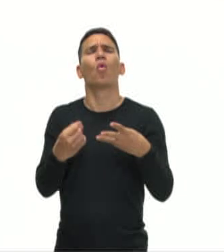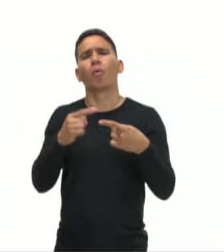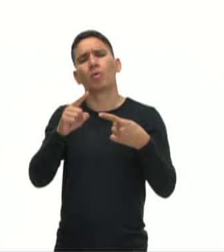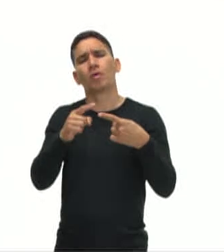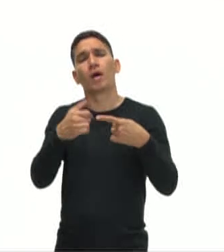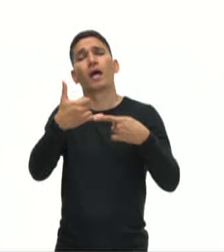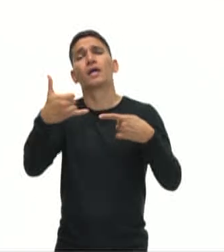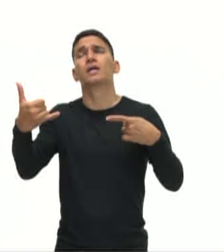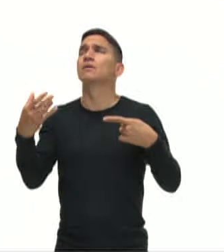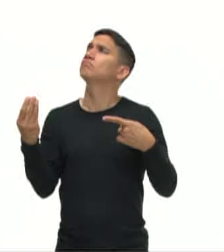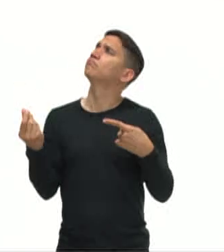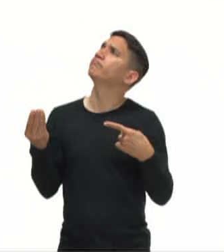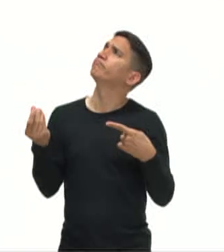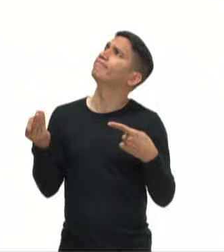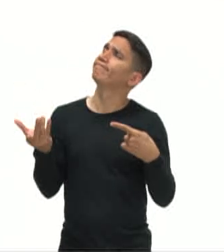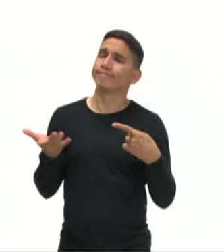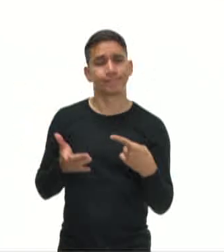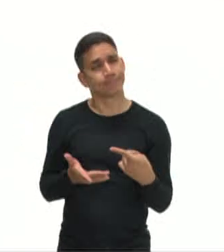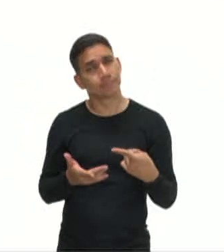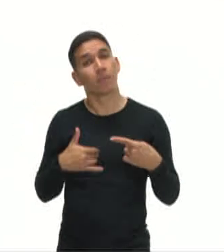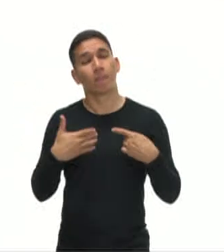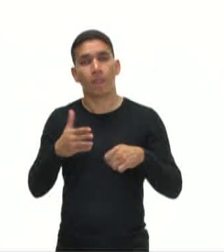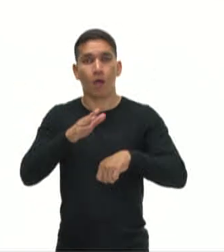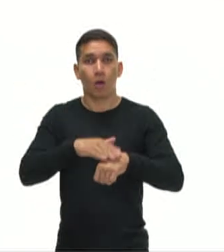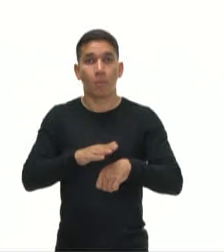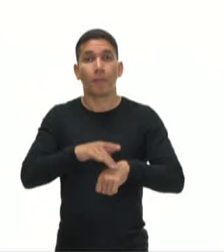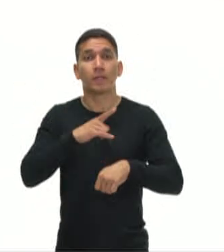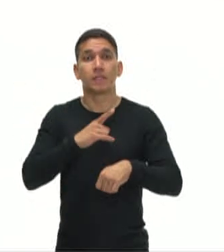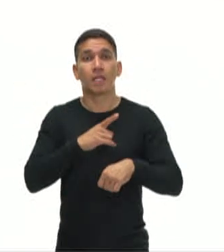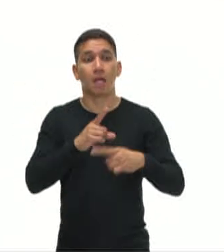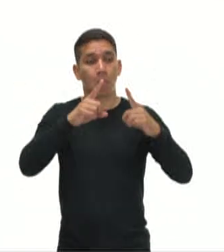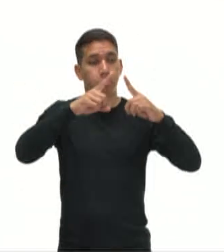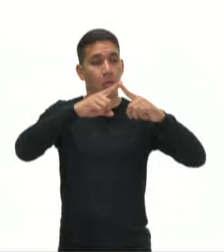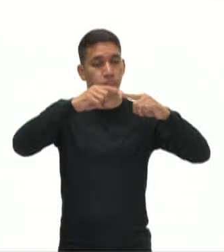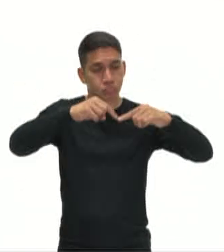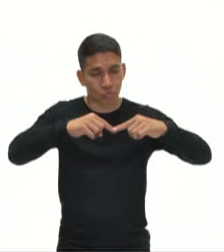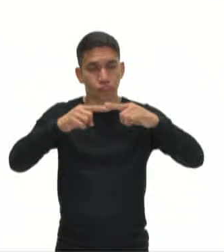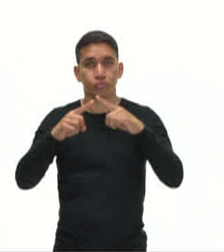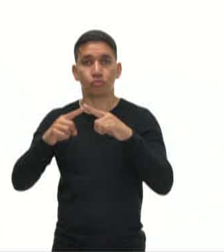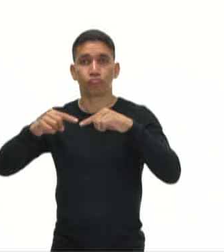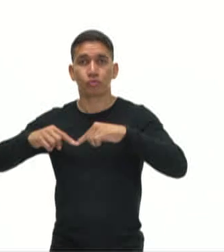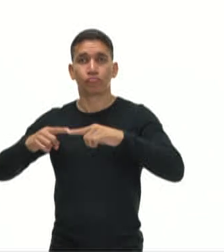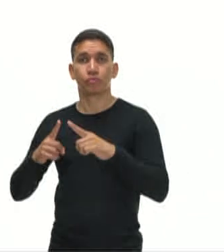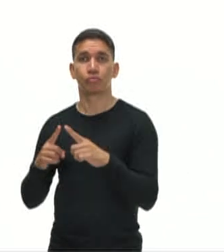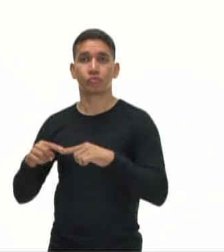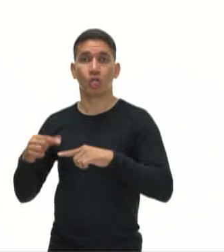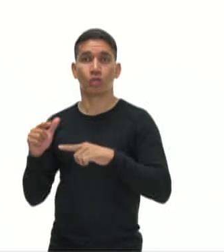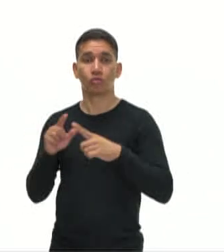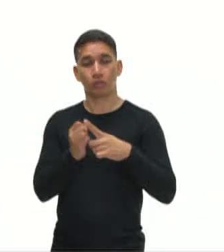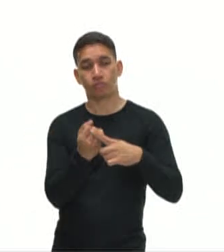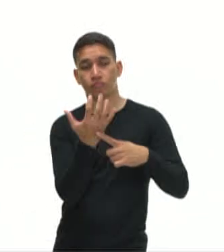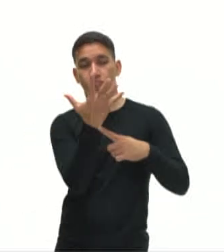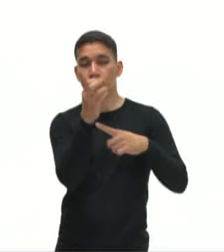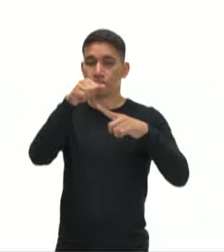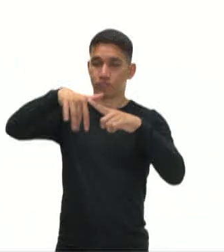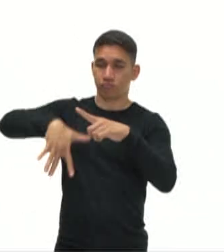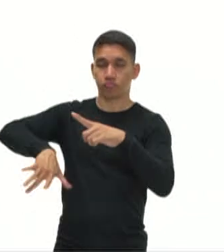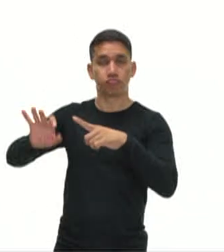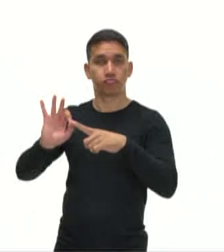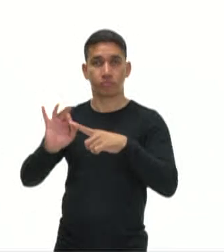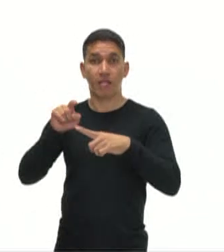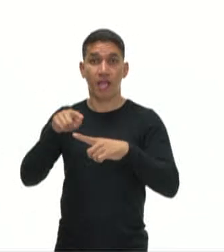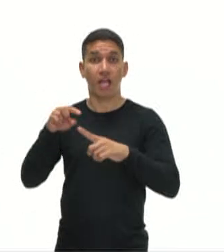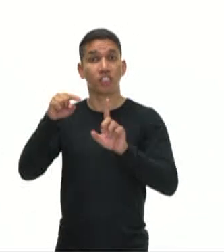como linear, professor? Quando possui cadeias longas, entrelaçadas, sem ramificações. Nesse tipo de polímero,